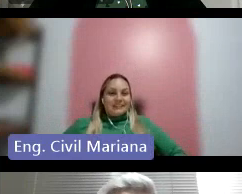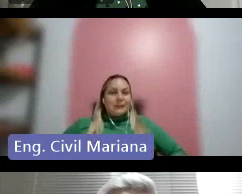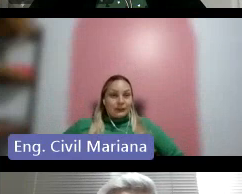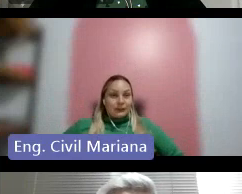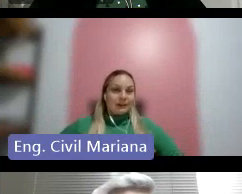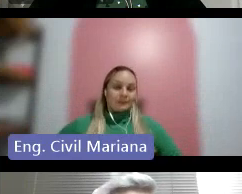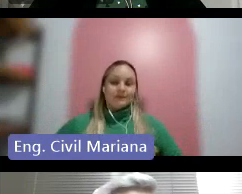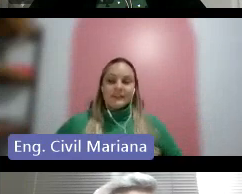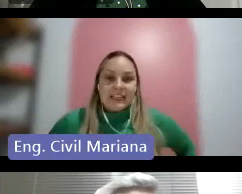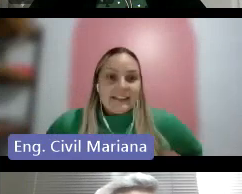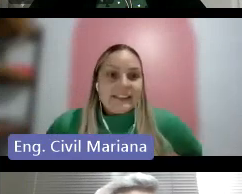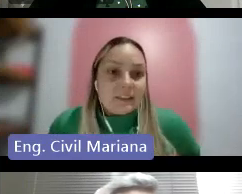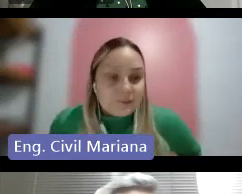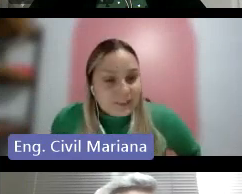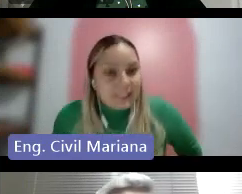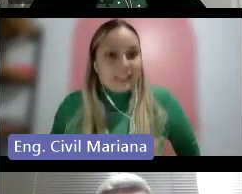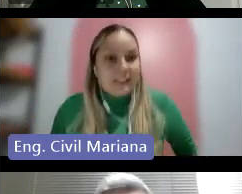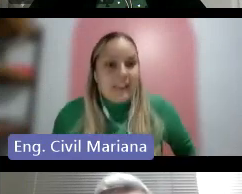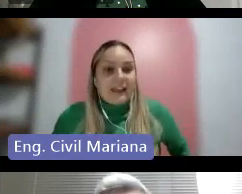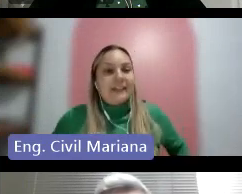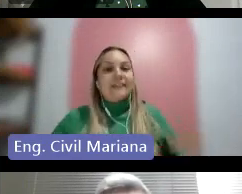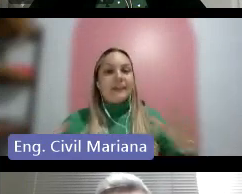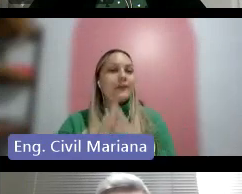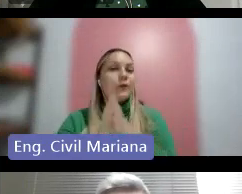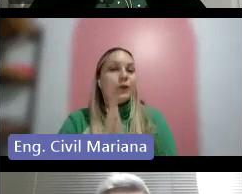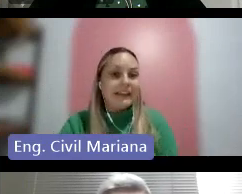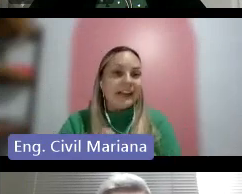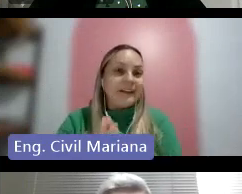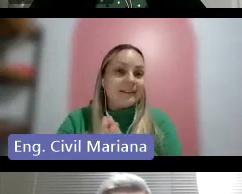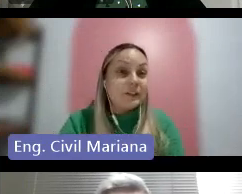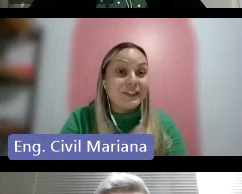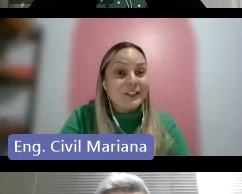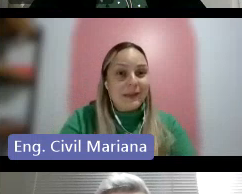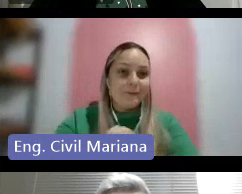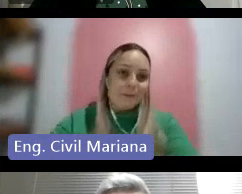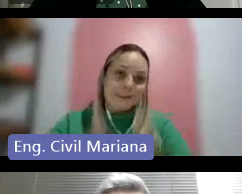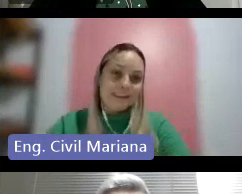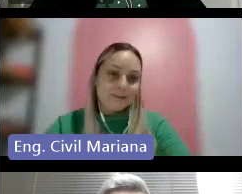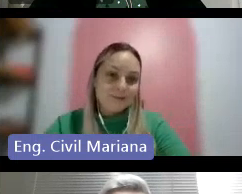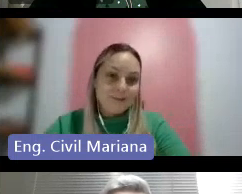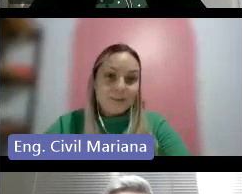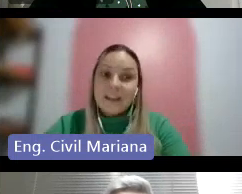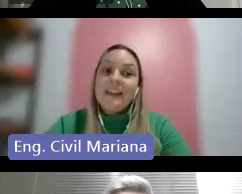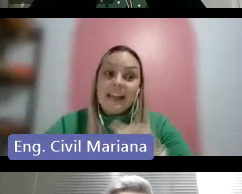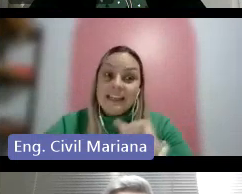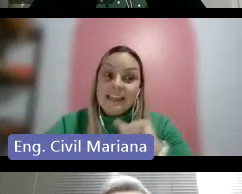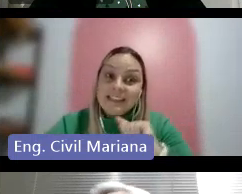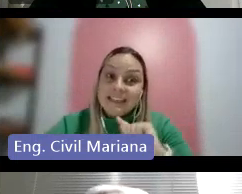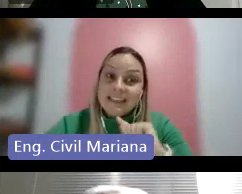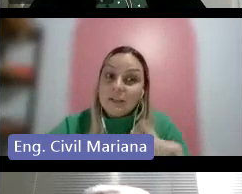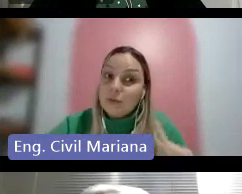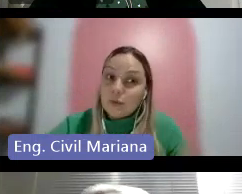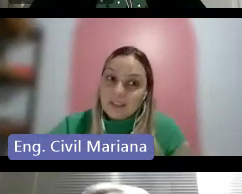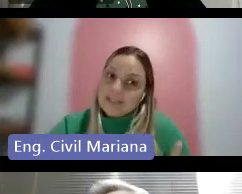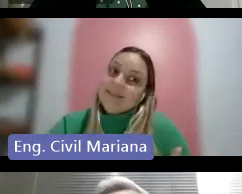E eles falam que é tudo igual. Então, a gente tem que também cuidar de onde a gente pega informação. E